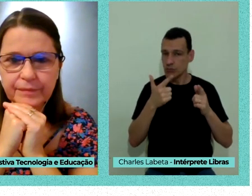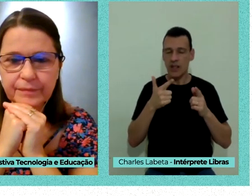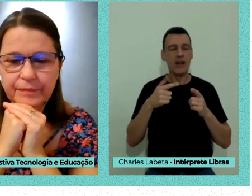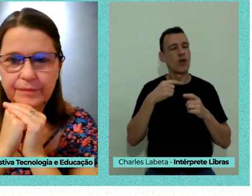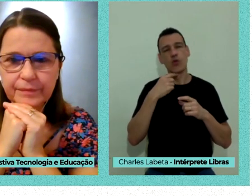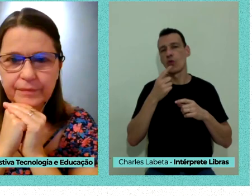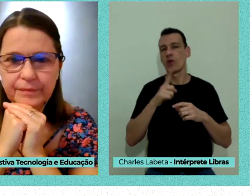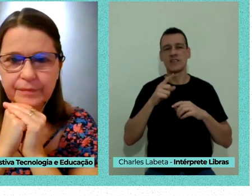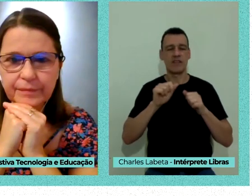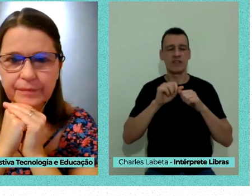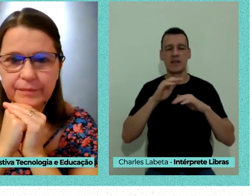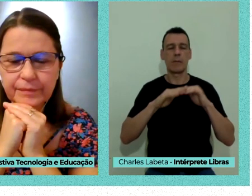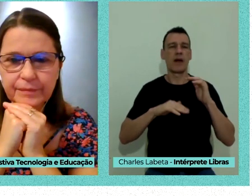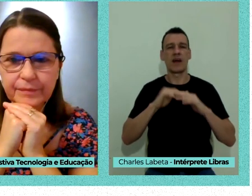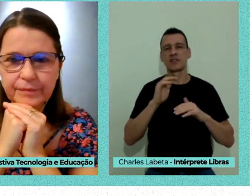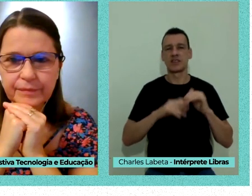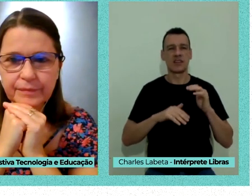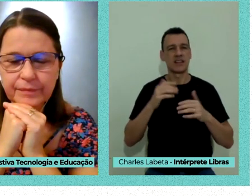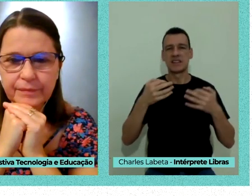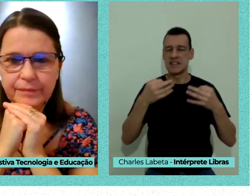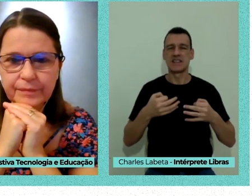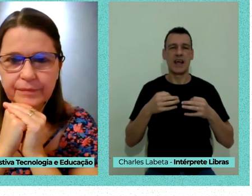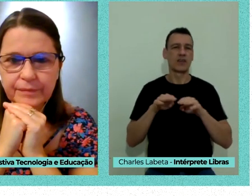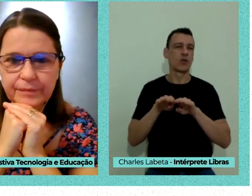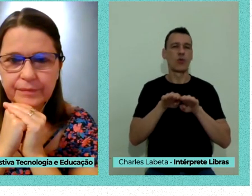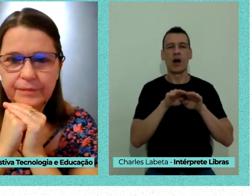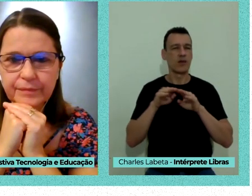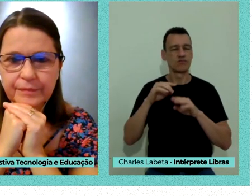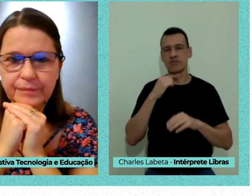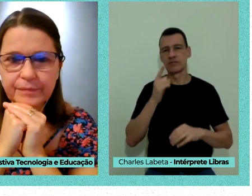que seja uma educação igualitária para todos.